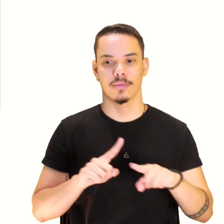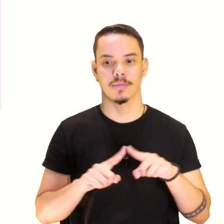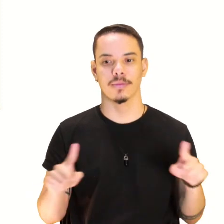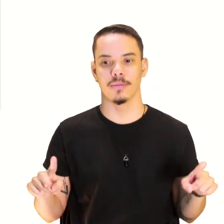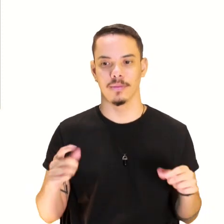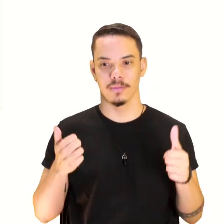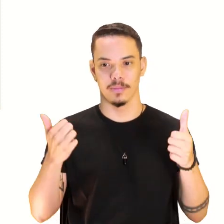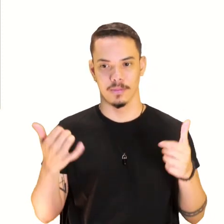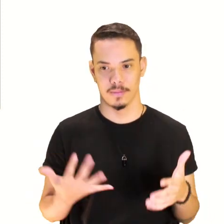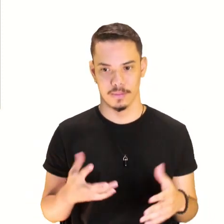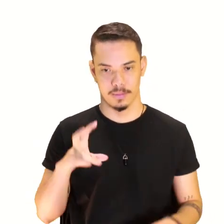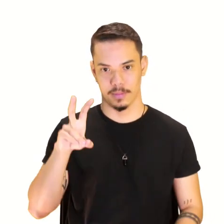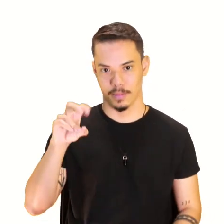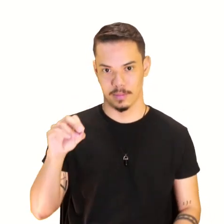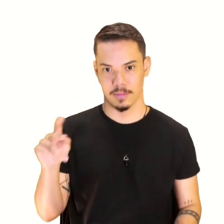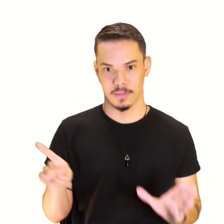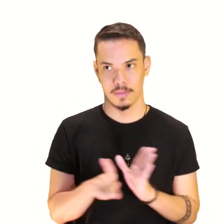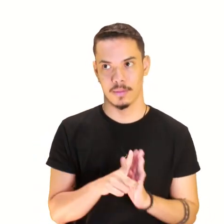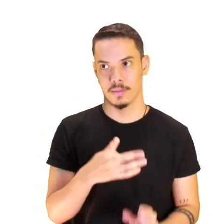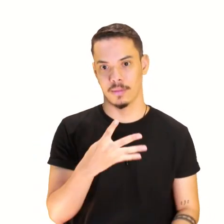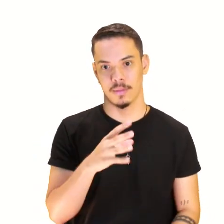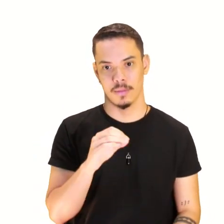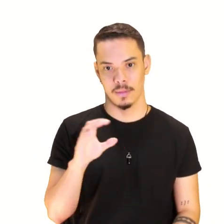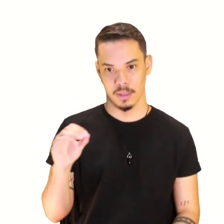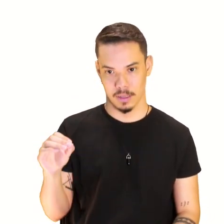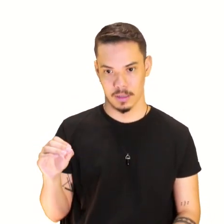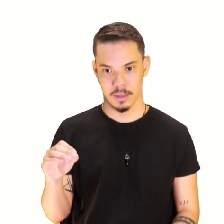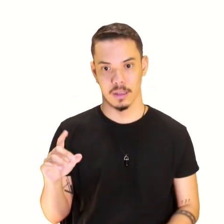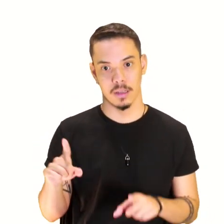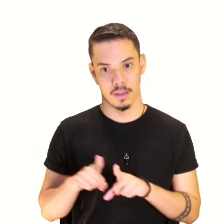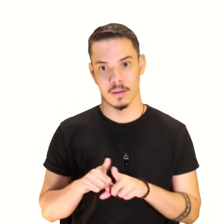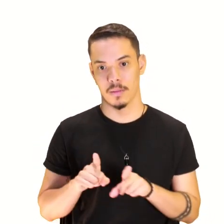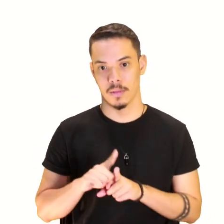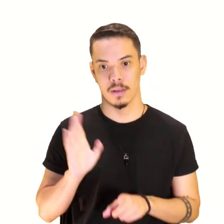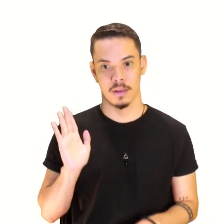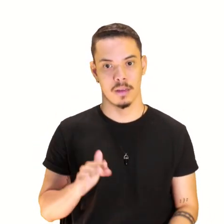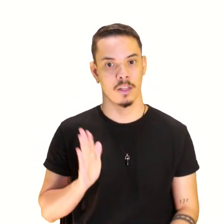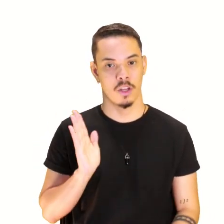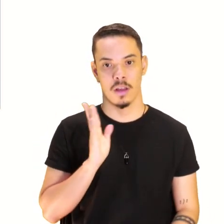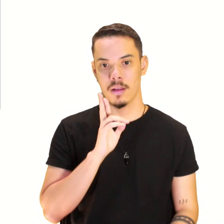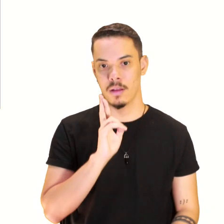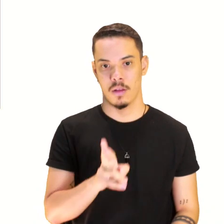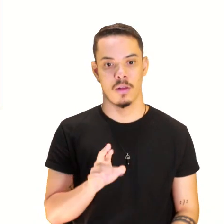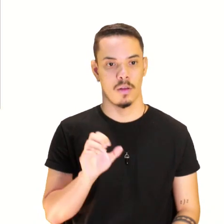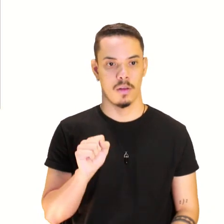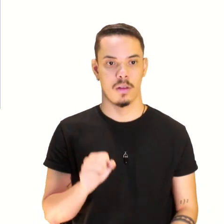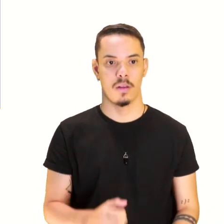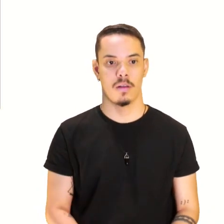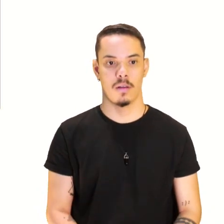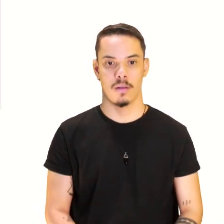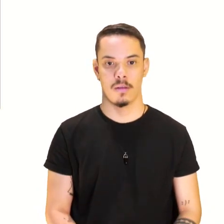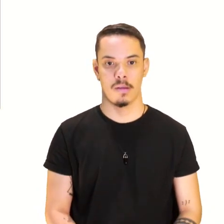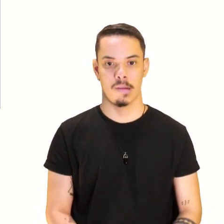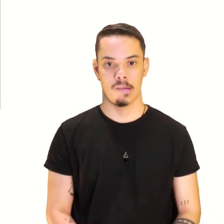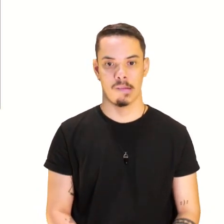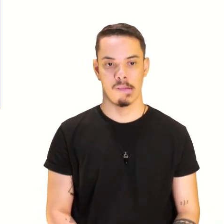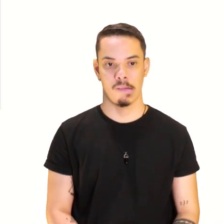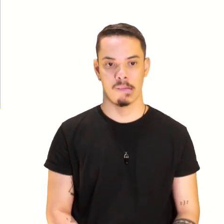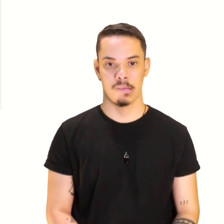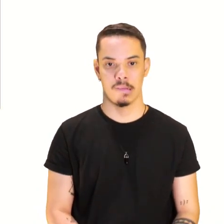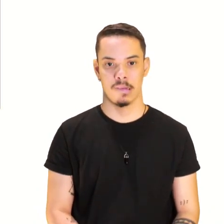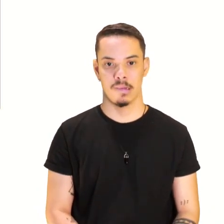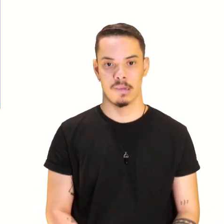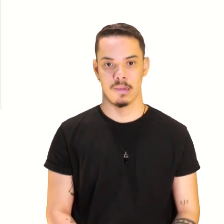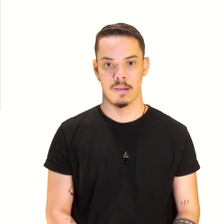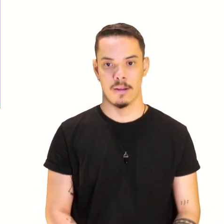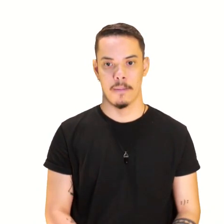gente fez aqui 50 por 400, mas também podia ter feito 400 por 50, Isso, que já dava direto os 8, né? Ali dá uma proporção, uma razão, né? 1 para